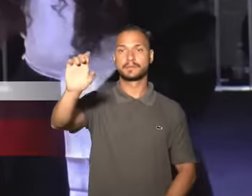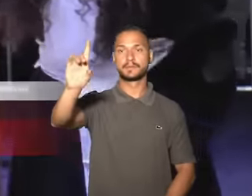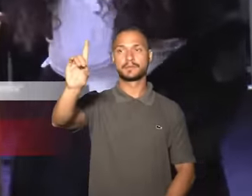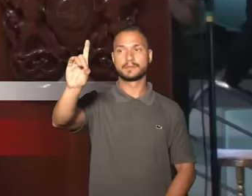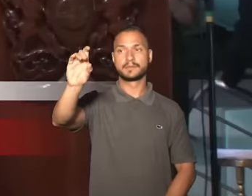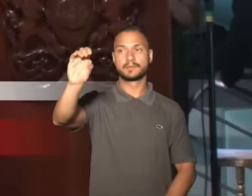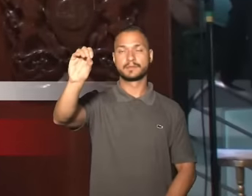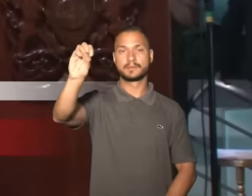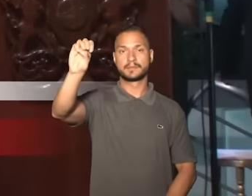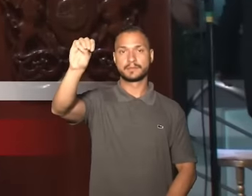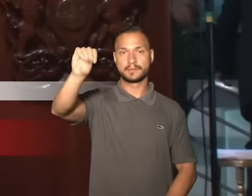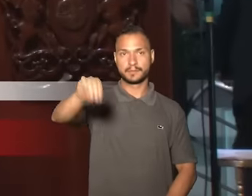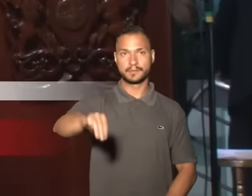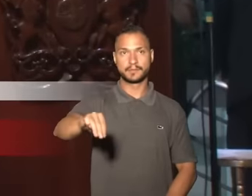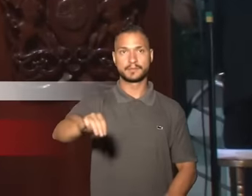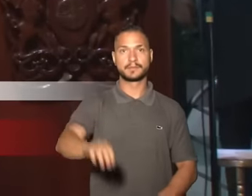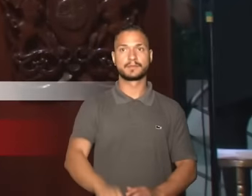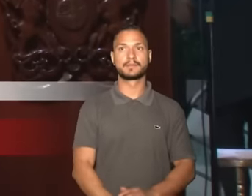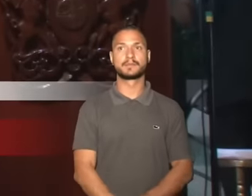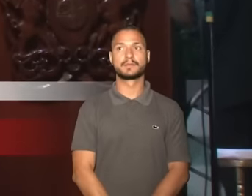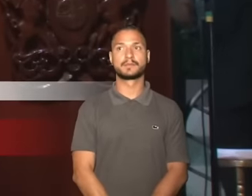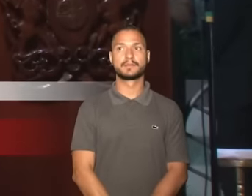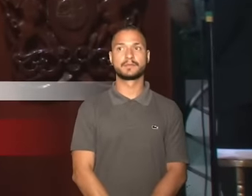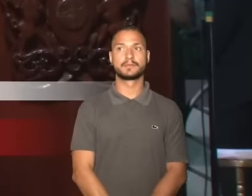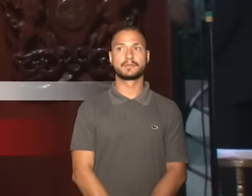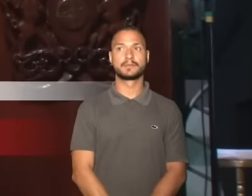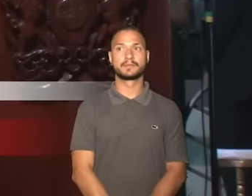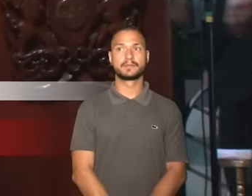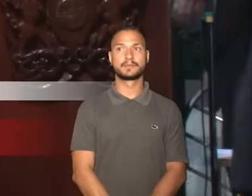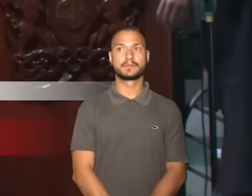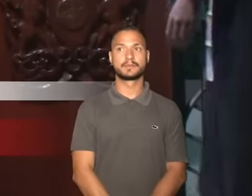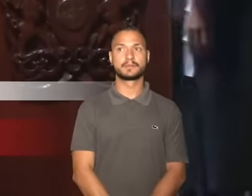Edson Nascimento da Cruz.